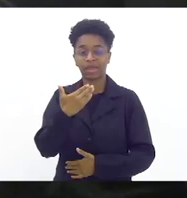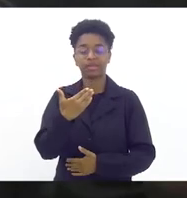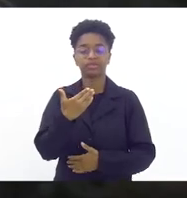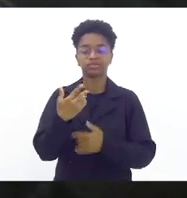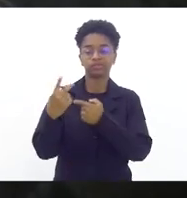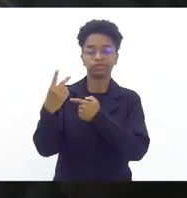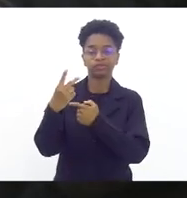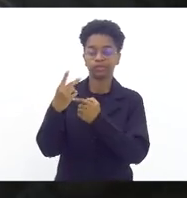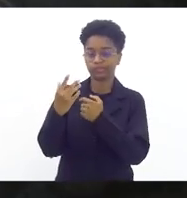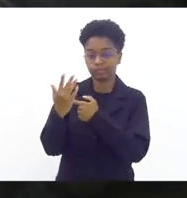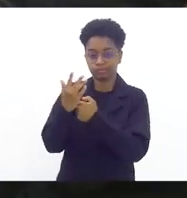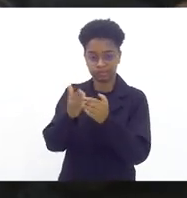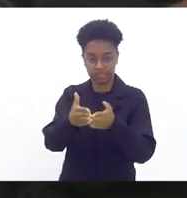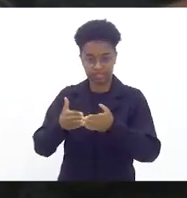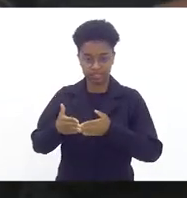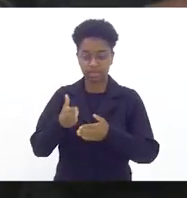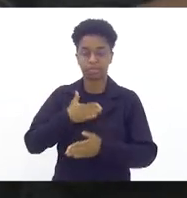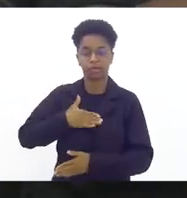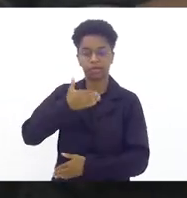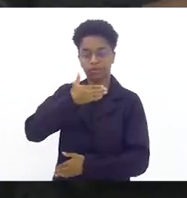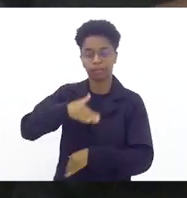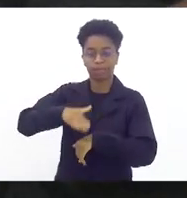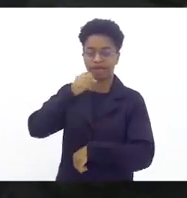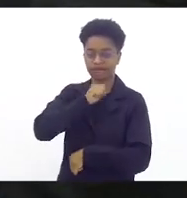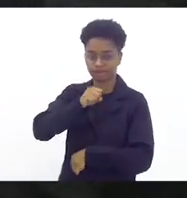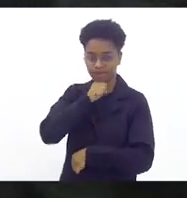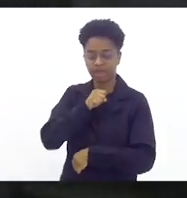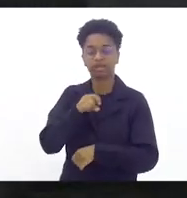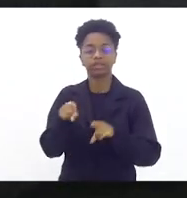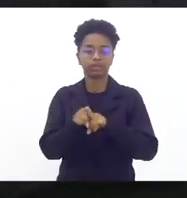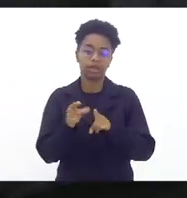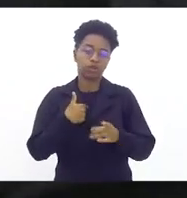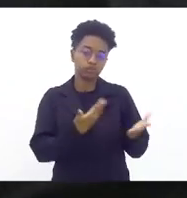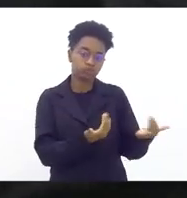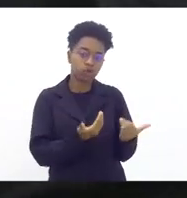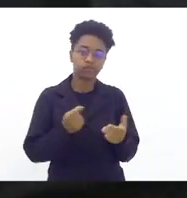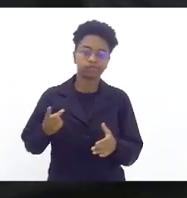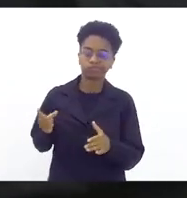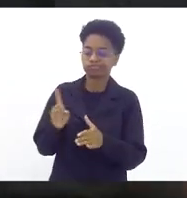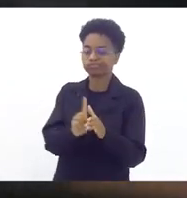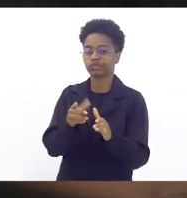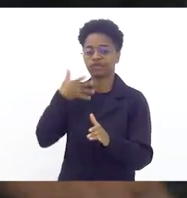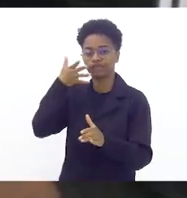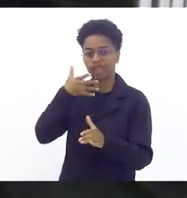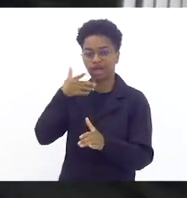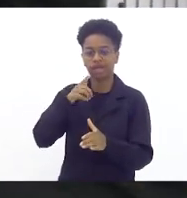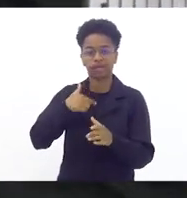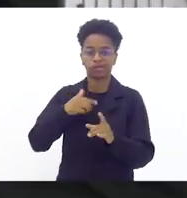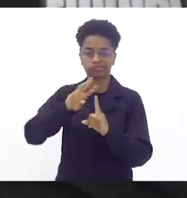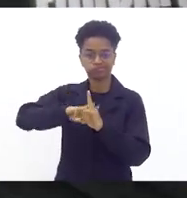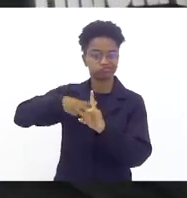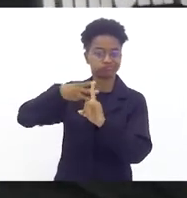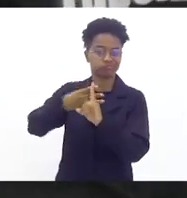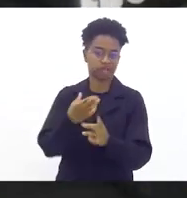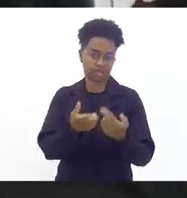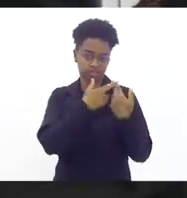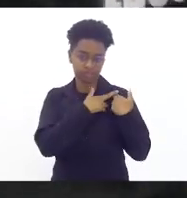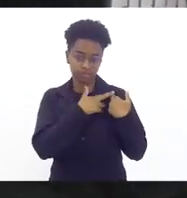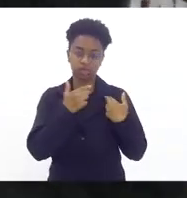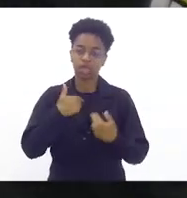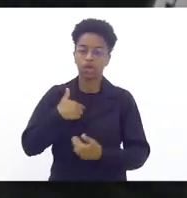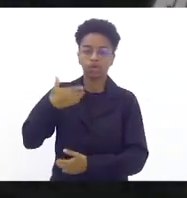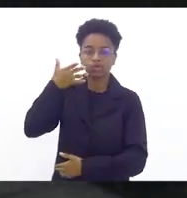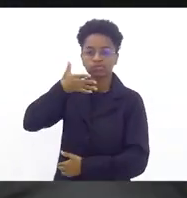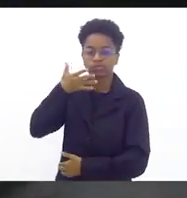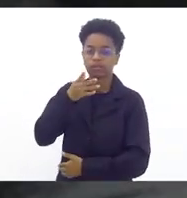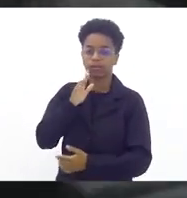as minhas mais velhas, sendo mais nova, estando aqui para falar. Responsabilidade triplica. Então, eu agradeço a possibilidade de estar aqui